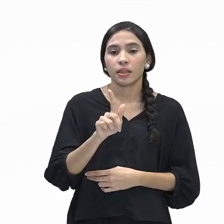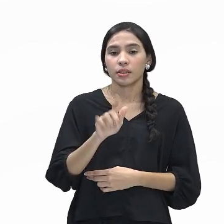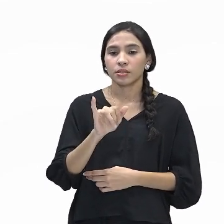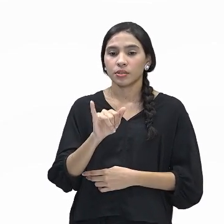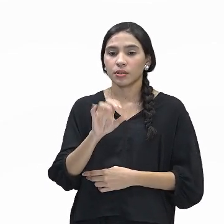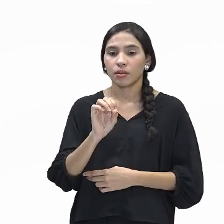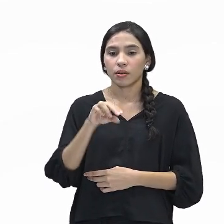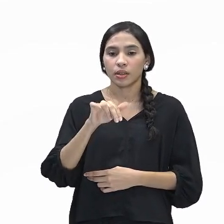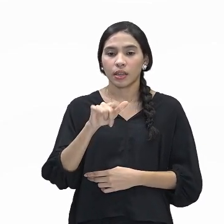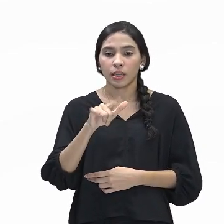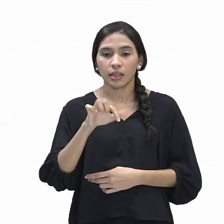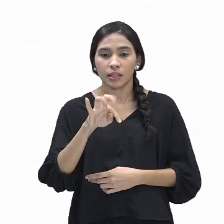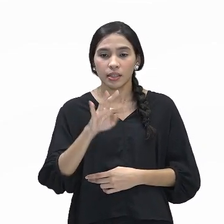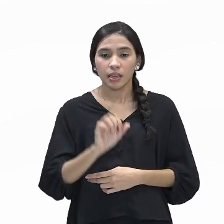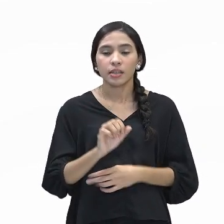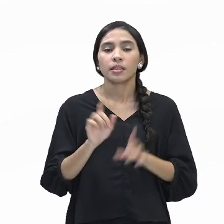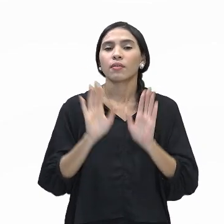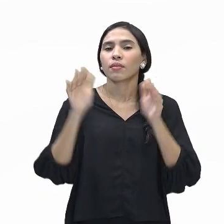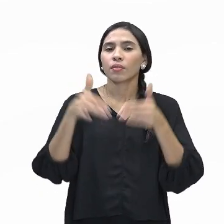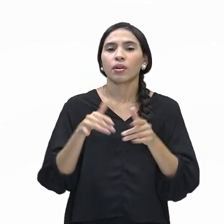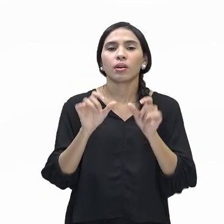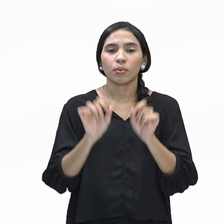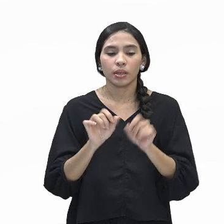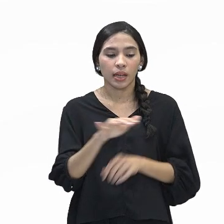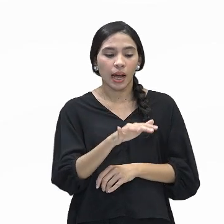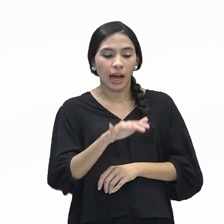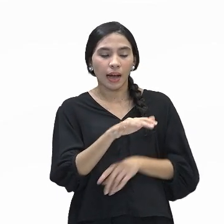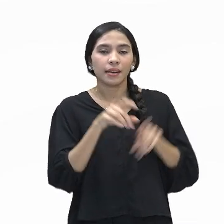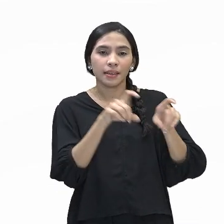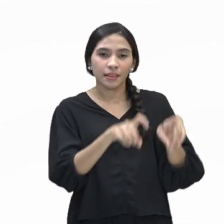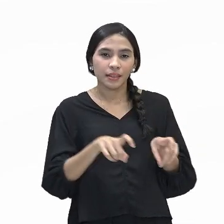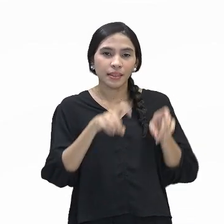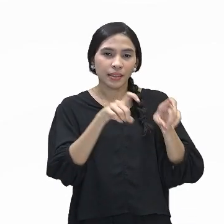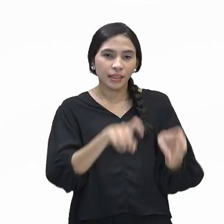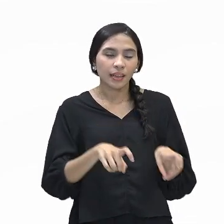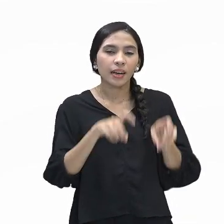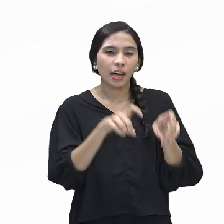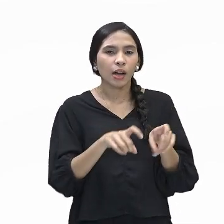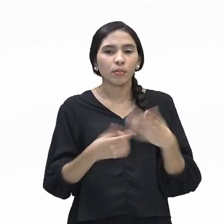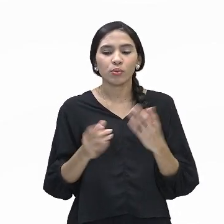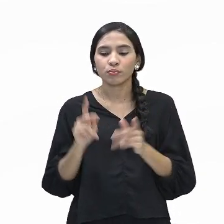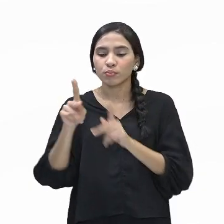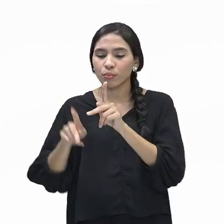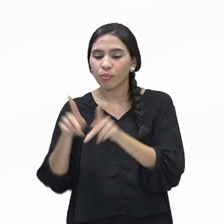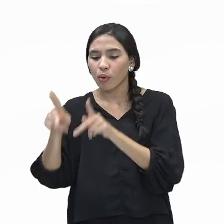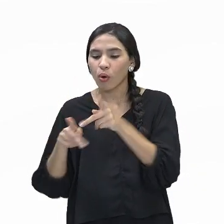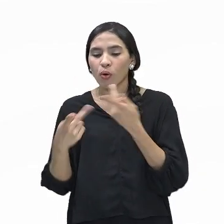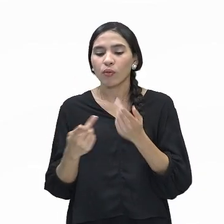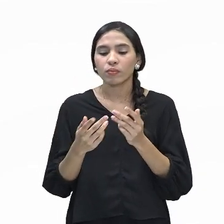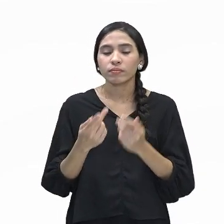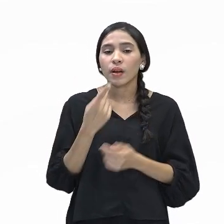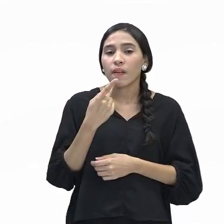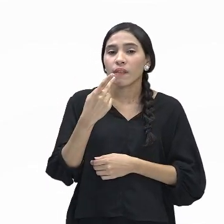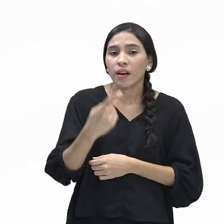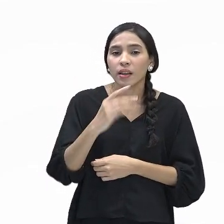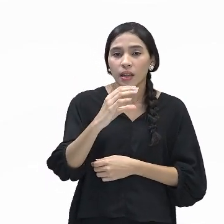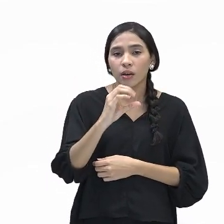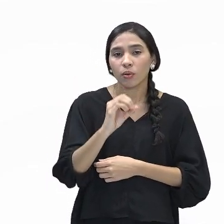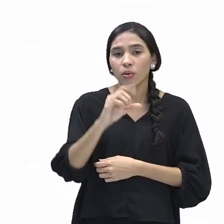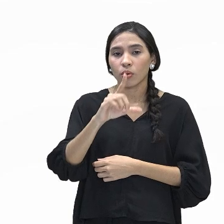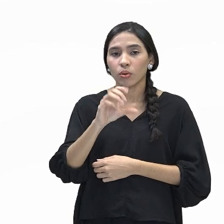regionalista, que aí vai focar o quê? O campo, né? O lado agrário, a fala coloquial,